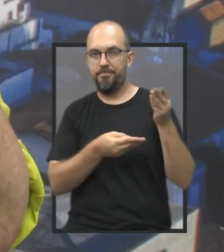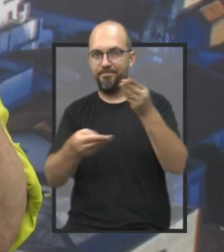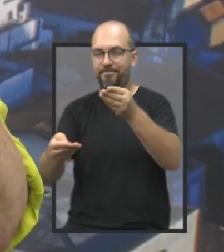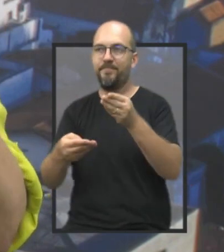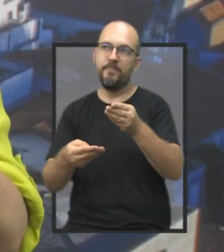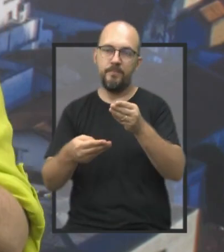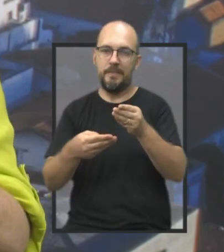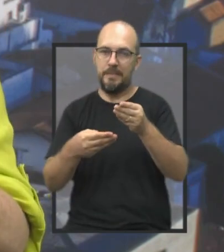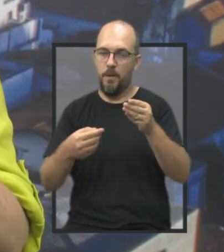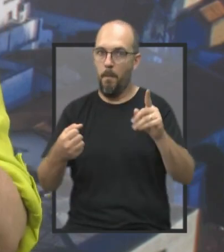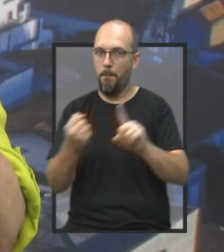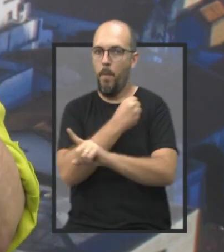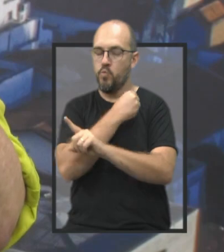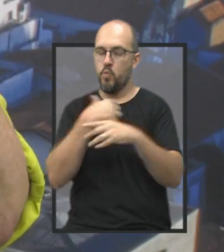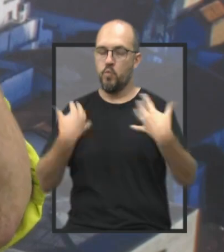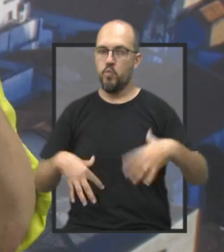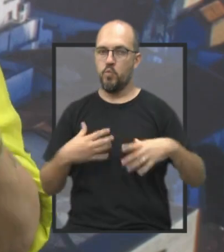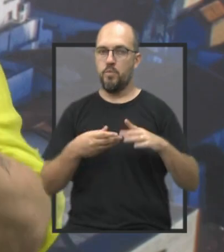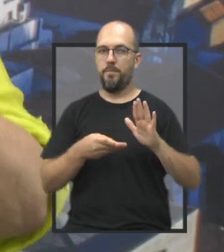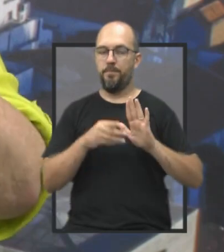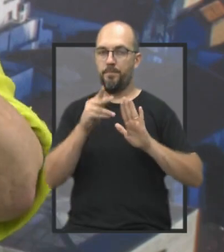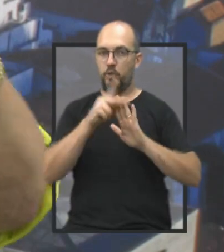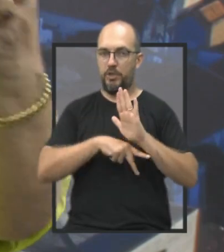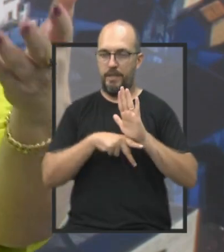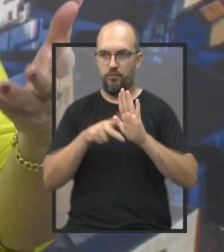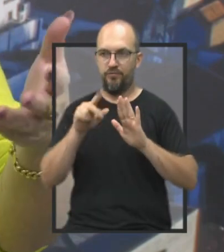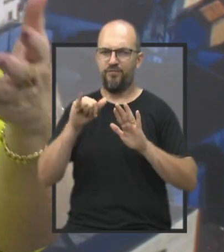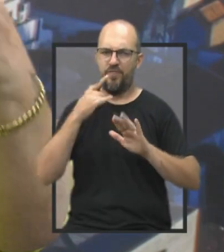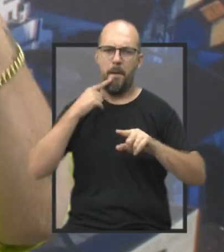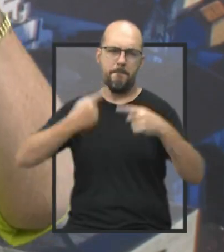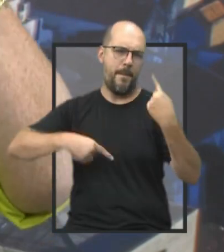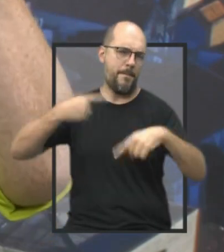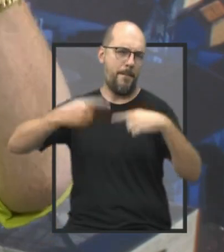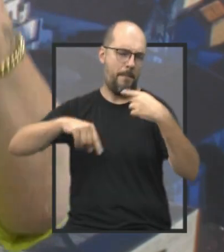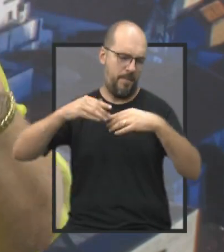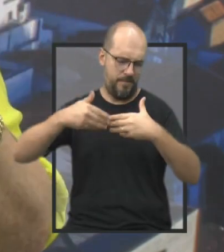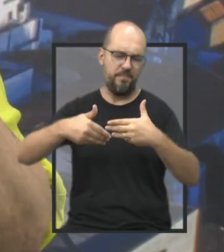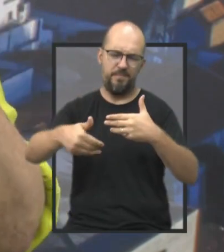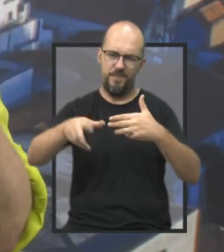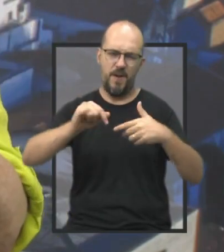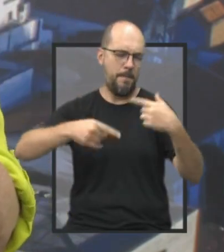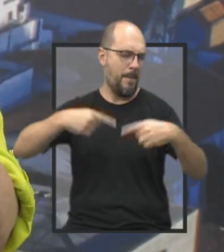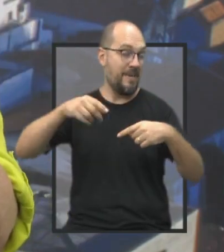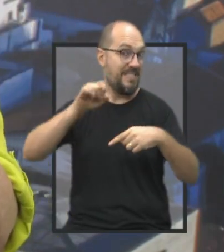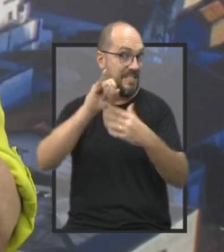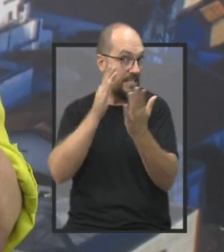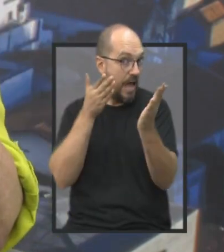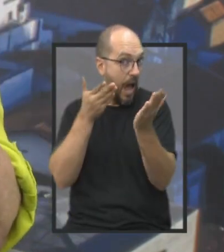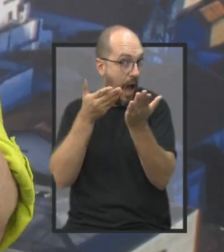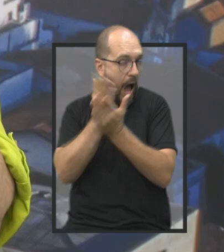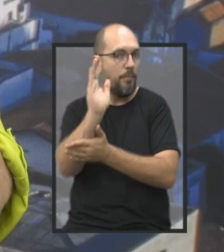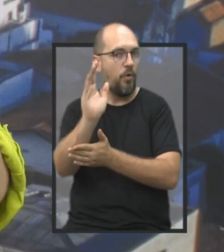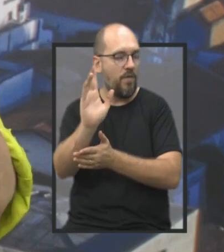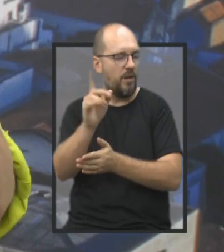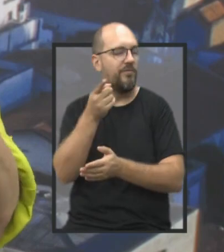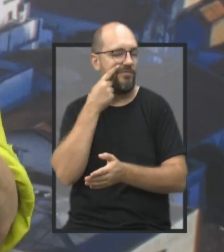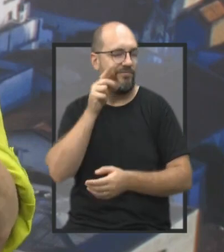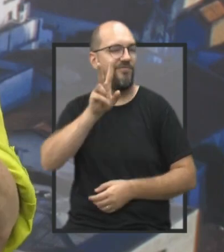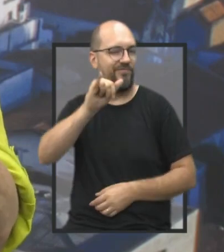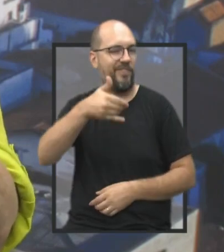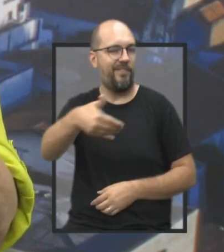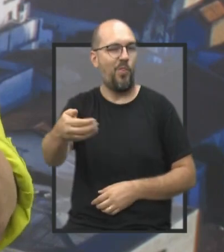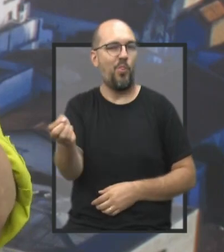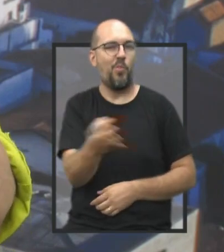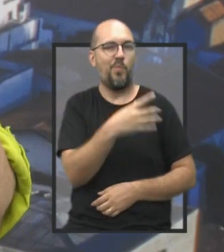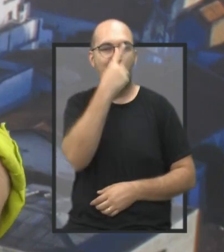bastante impactante, que obviamente vai passar pelas discussões da casa, e se for aprovado vai trazer um novo